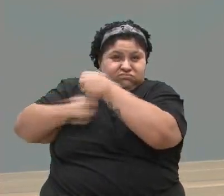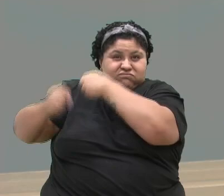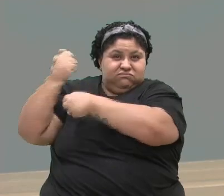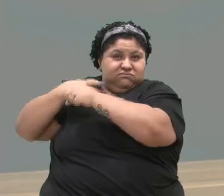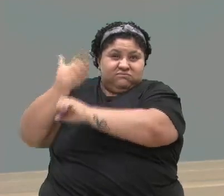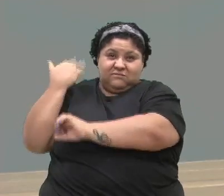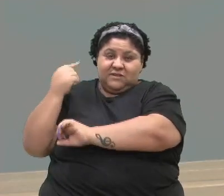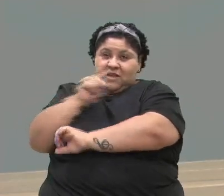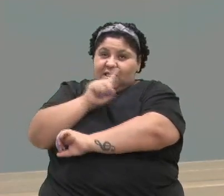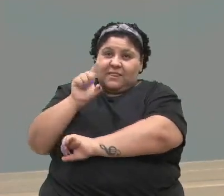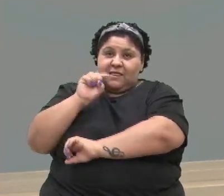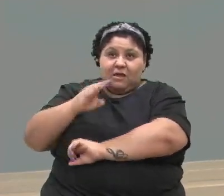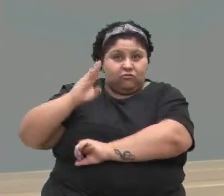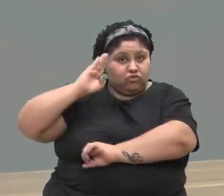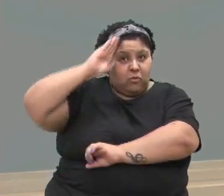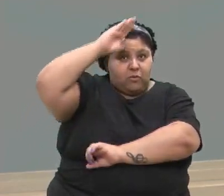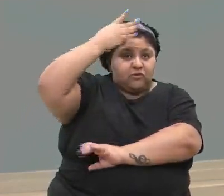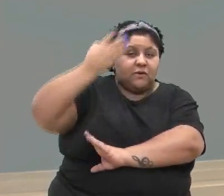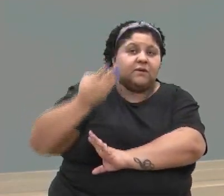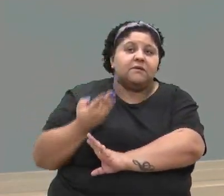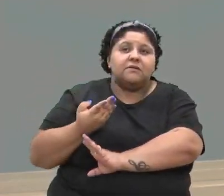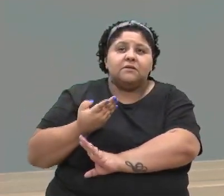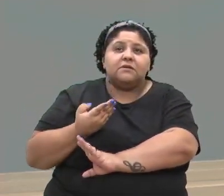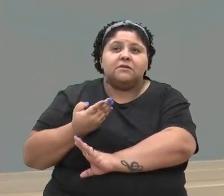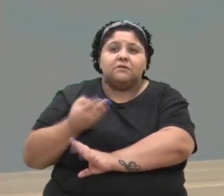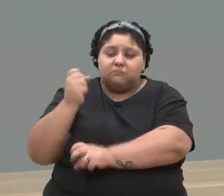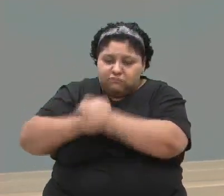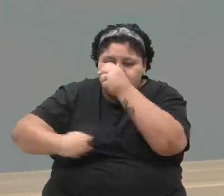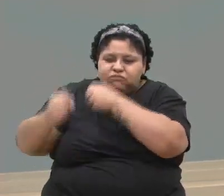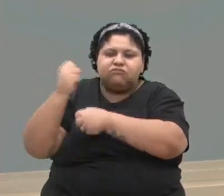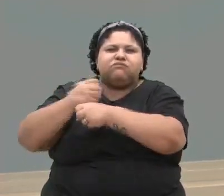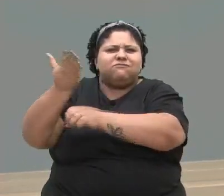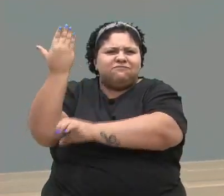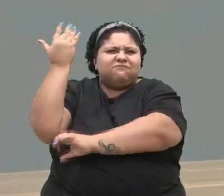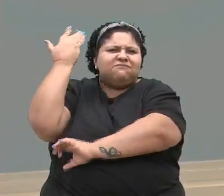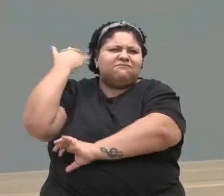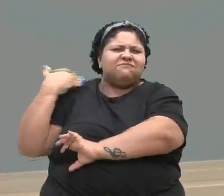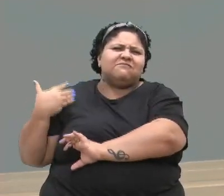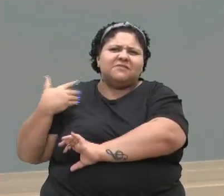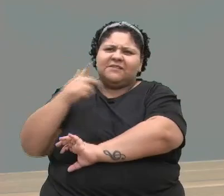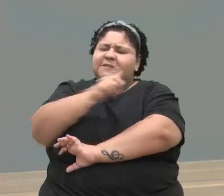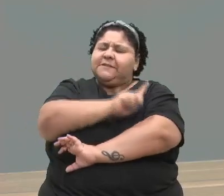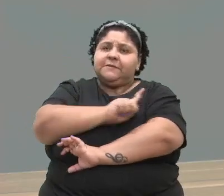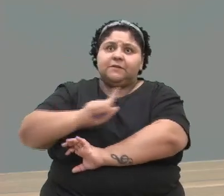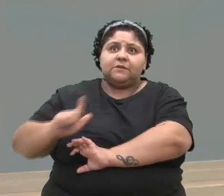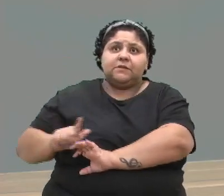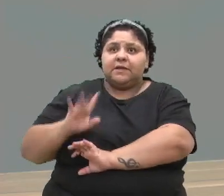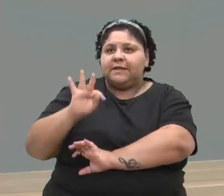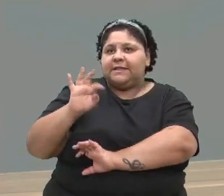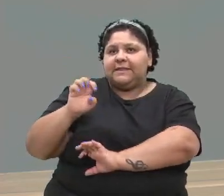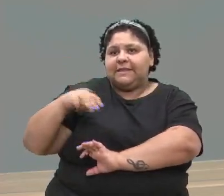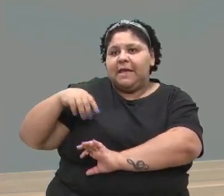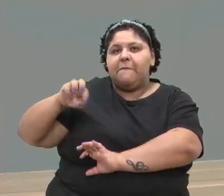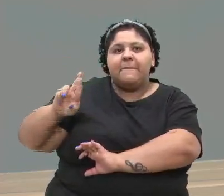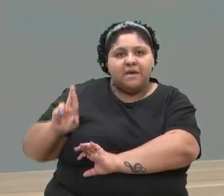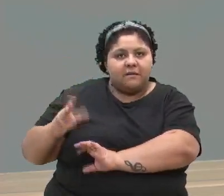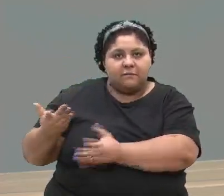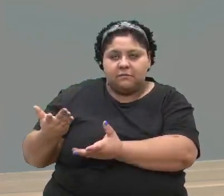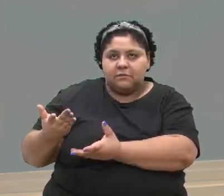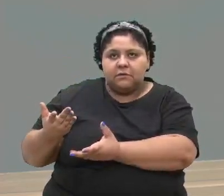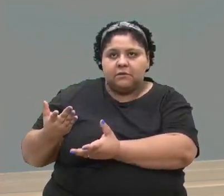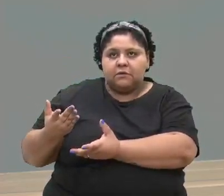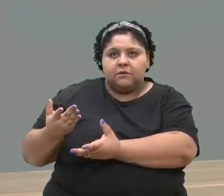não só do governo Bolsonaro, de anos antes também. Do governo Temer, que